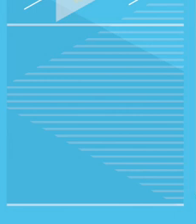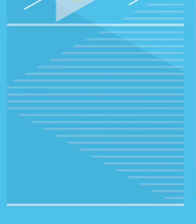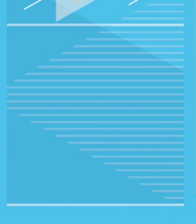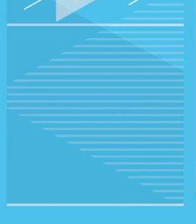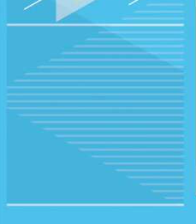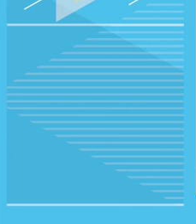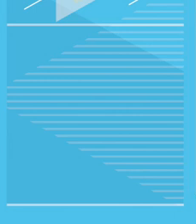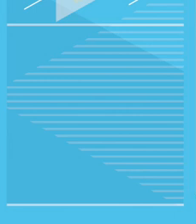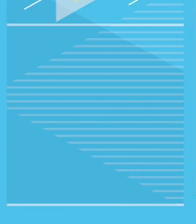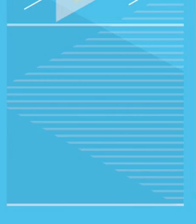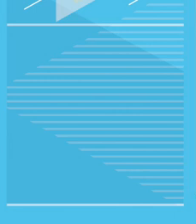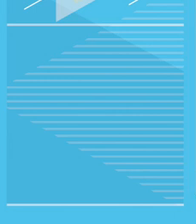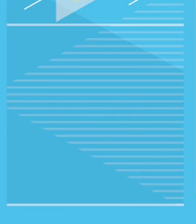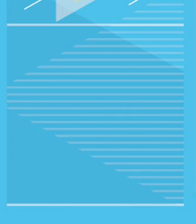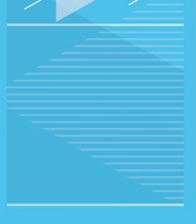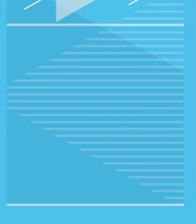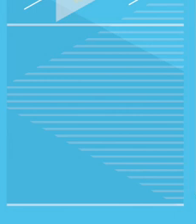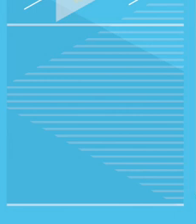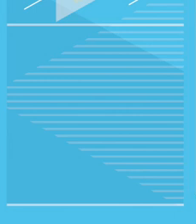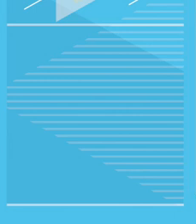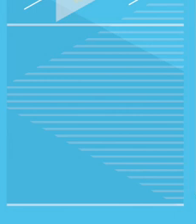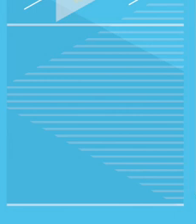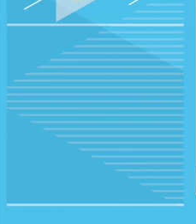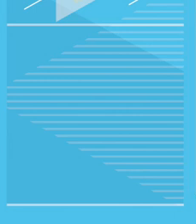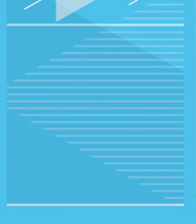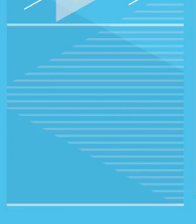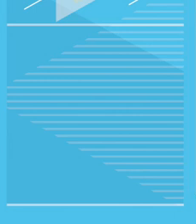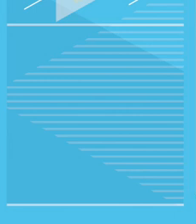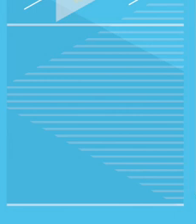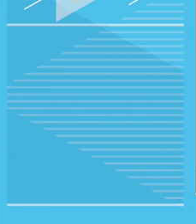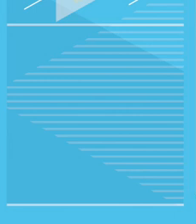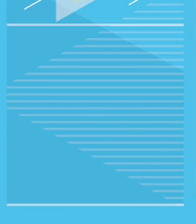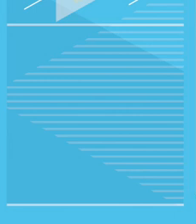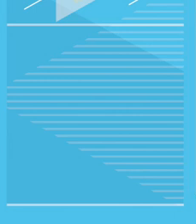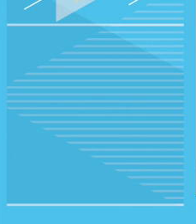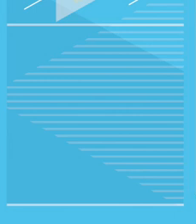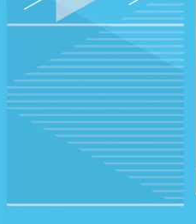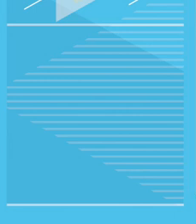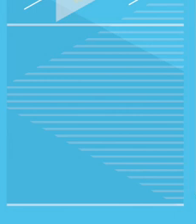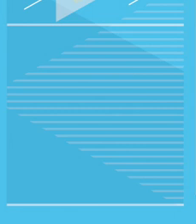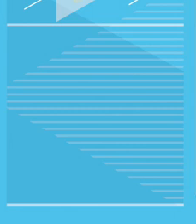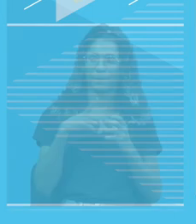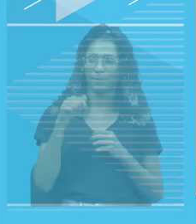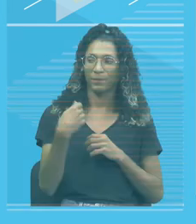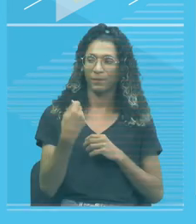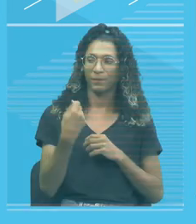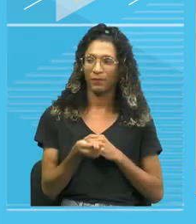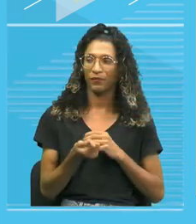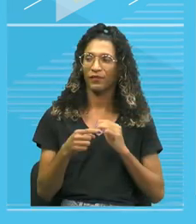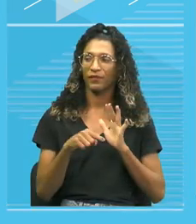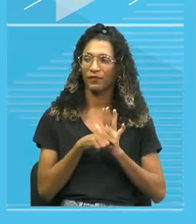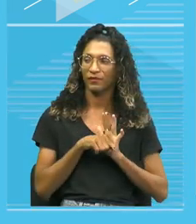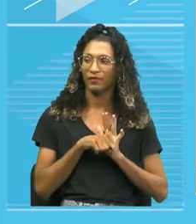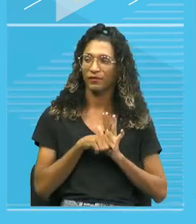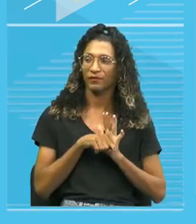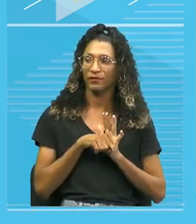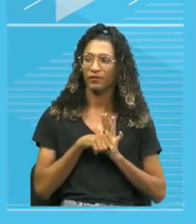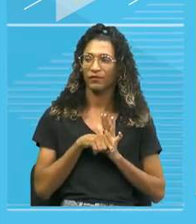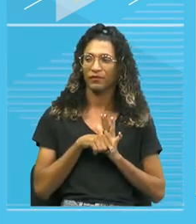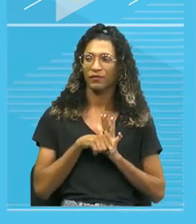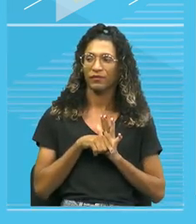então a gente multiplica por 2 porque são duas moléculas tá vendo que foi colocado o sinal negativozinho aqui no cálculo porque o sinal negativo